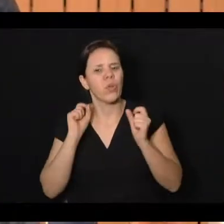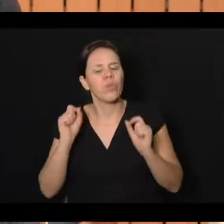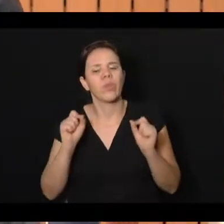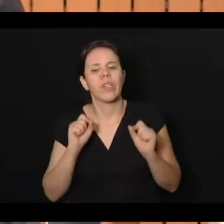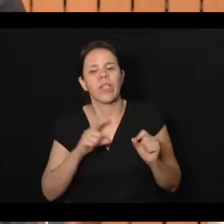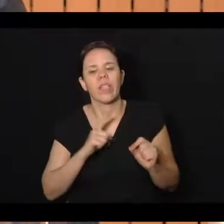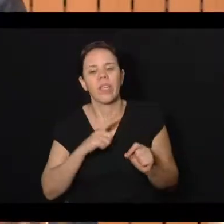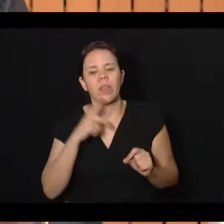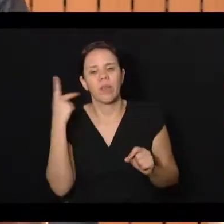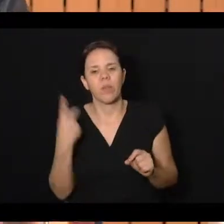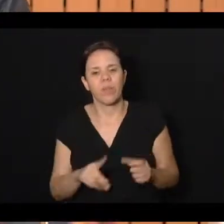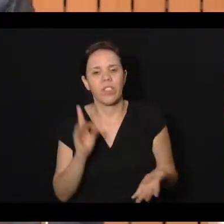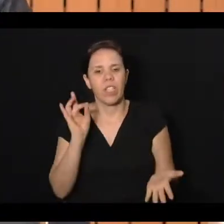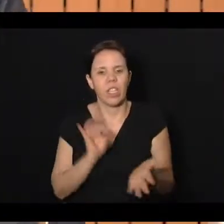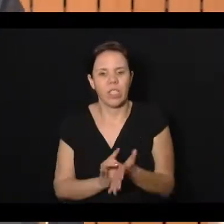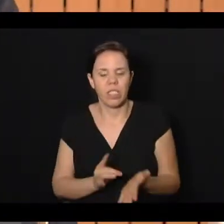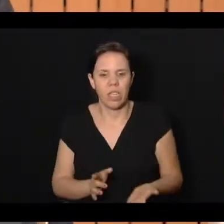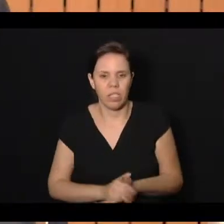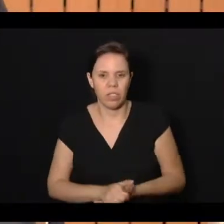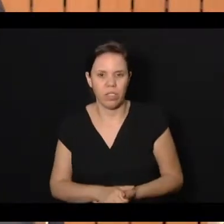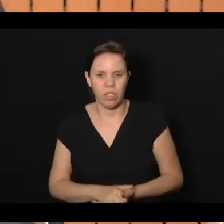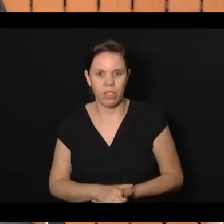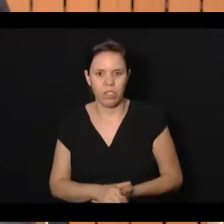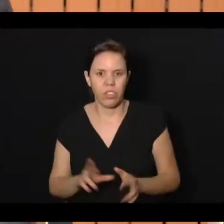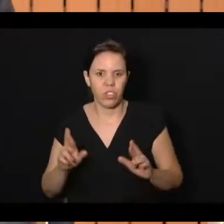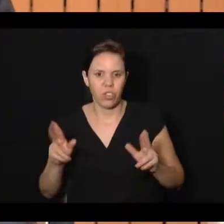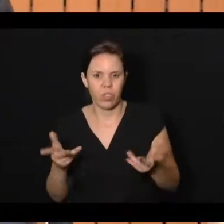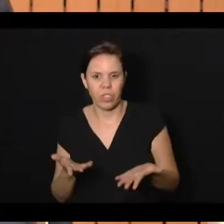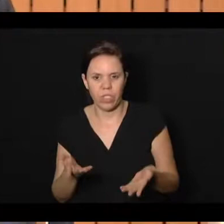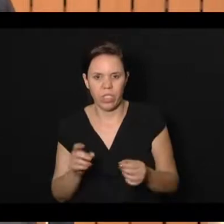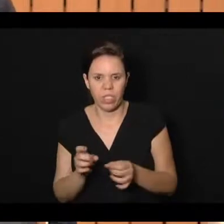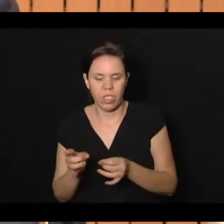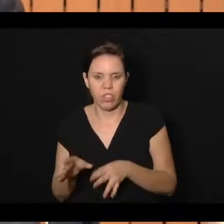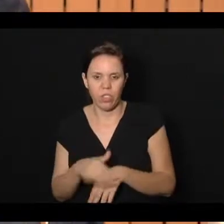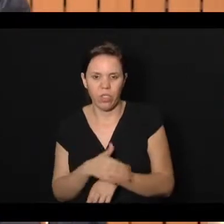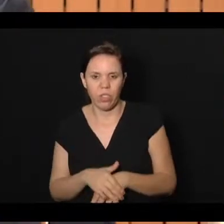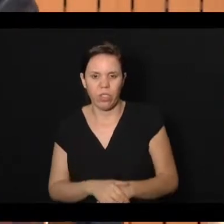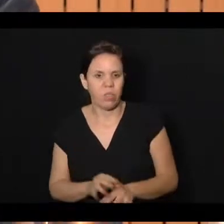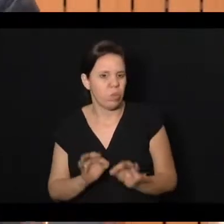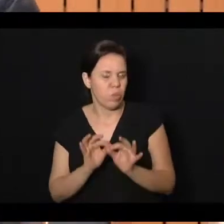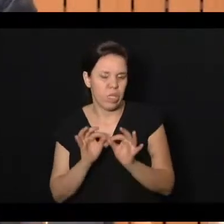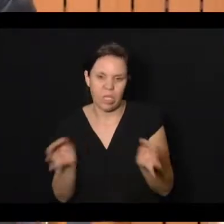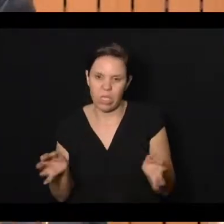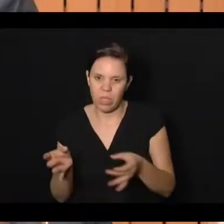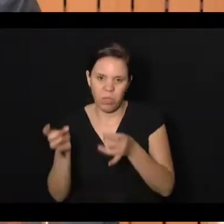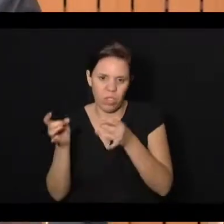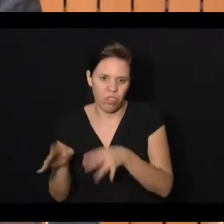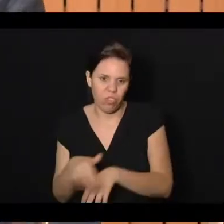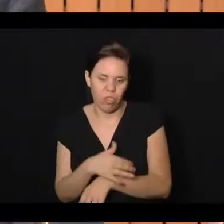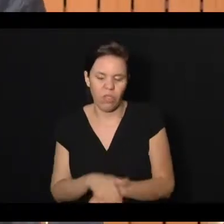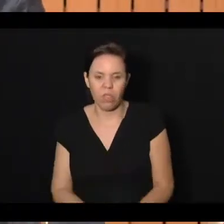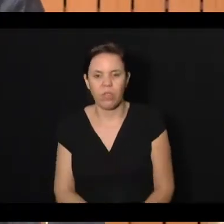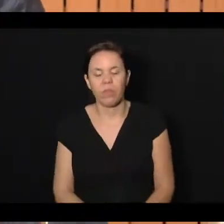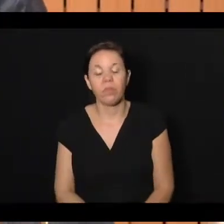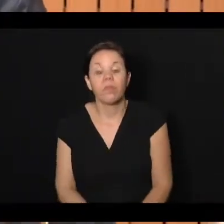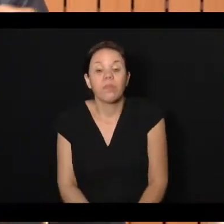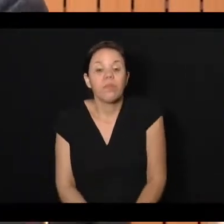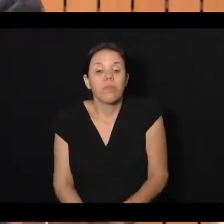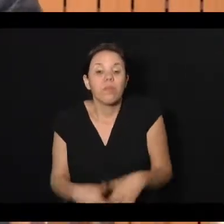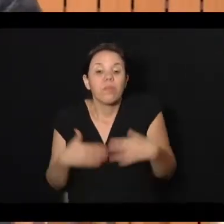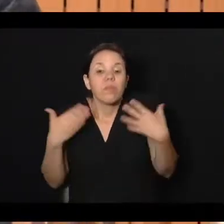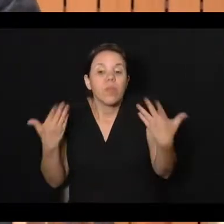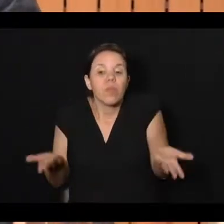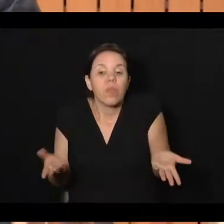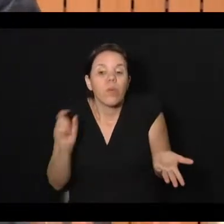você fica a realidade ela traz para você de diferente quando você sai da rua então não é tão simples assim sair porque eu vou sair pra que o que me tem